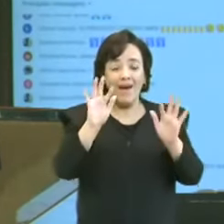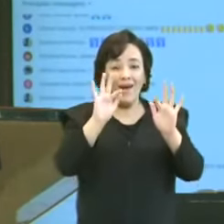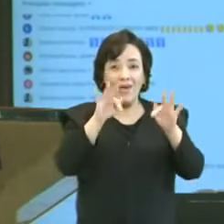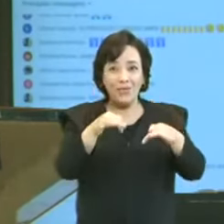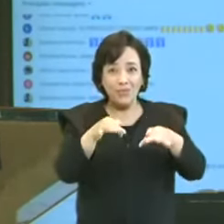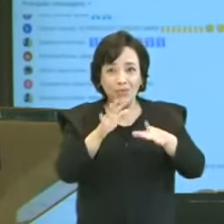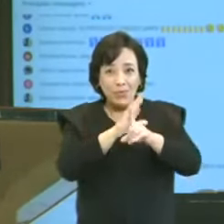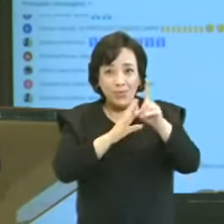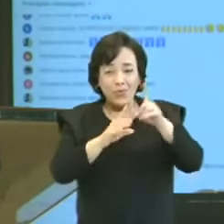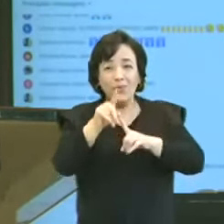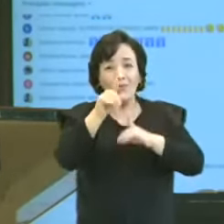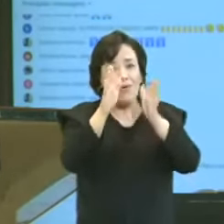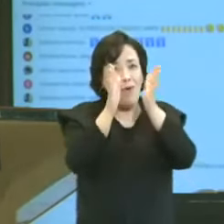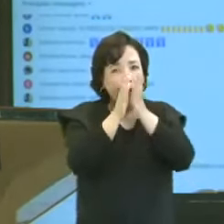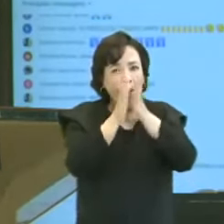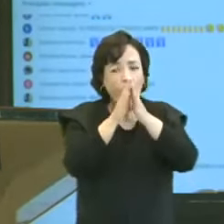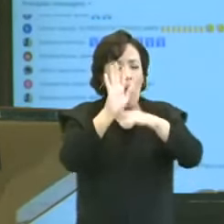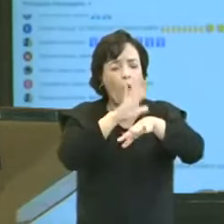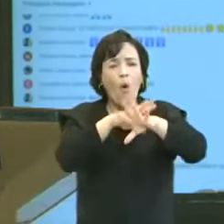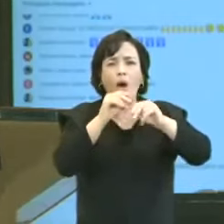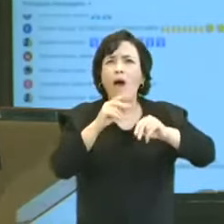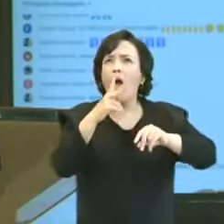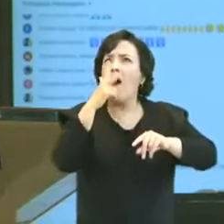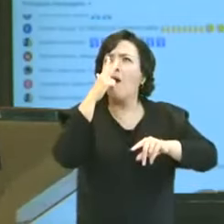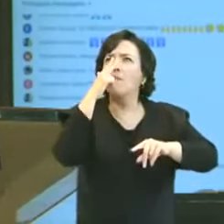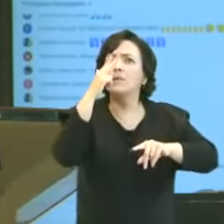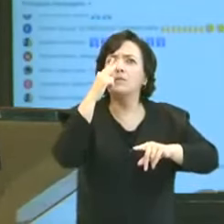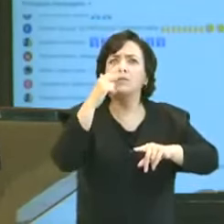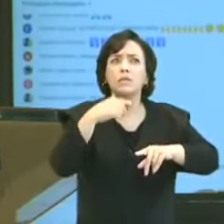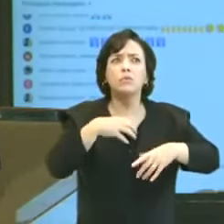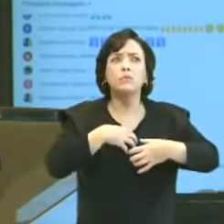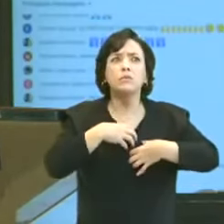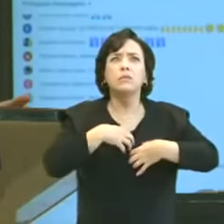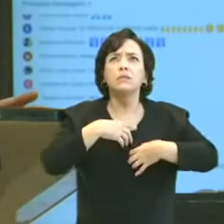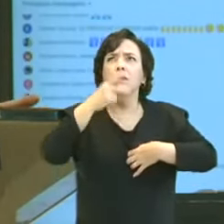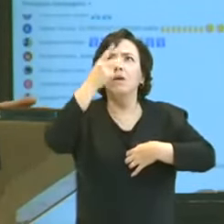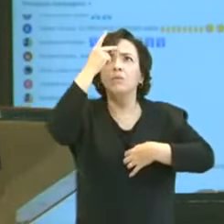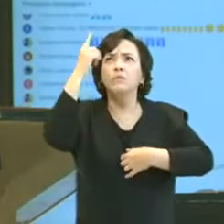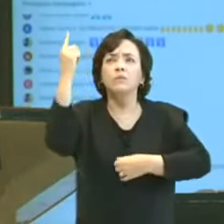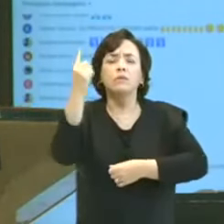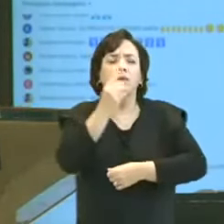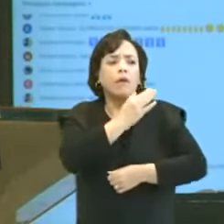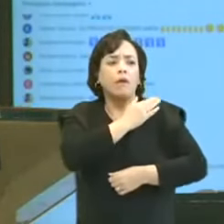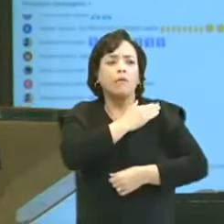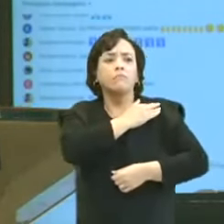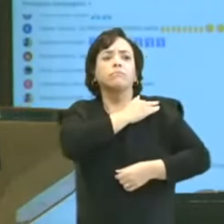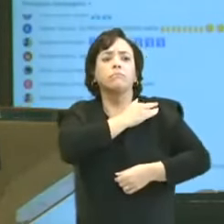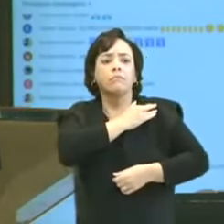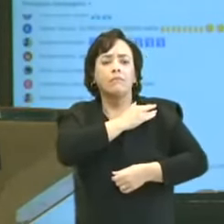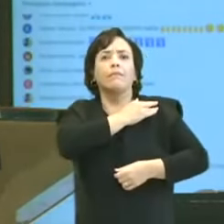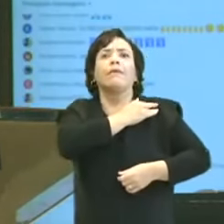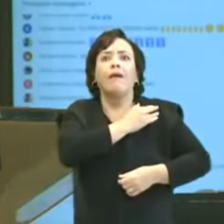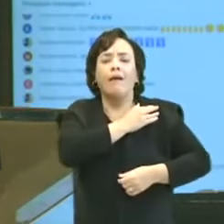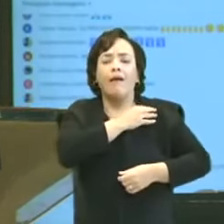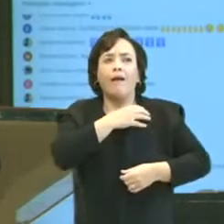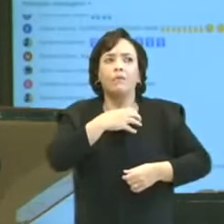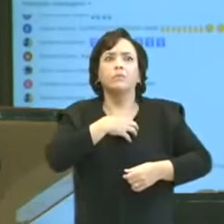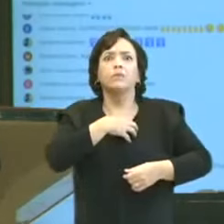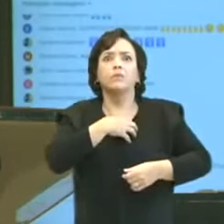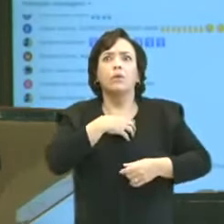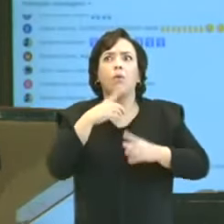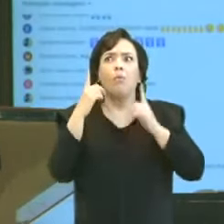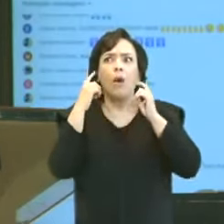Nesse momento, parecia que alguém estava mexendo no meu ombro. Ele mexia sozinho. Daqui a pouco ouvi um